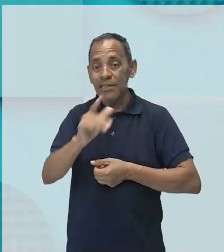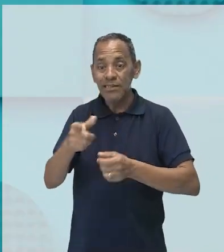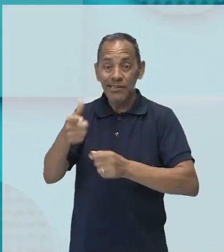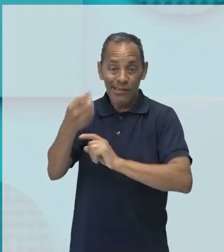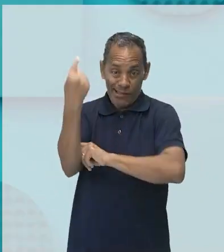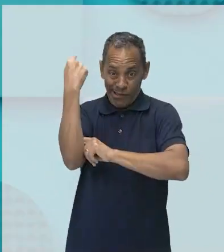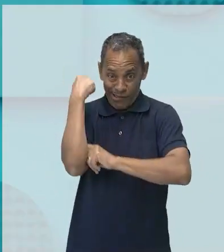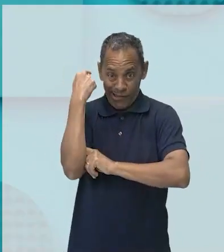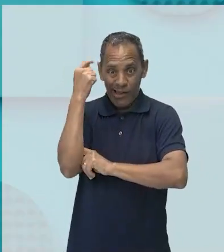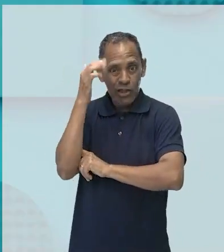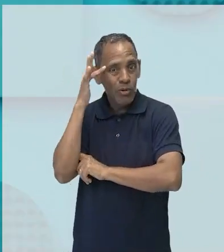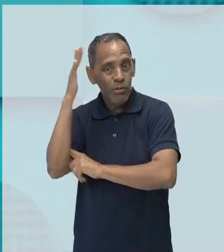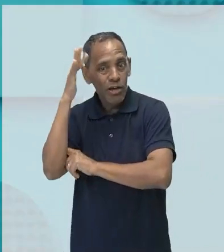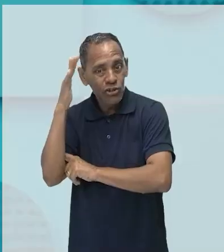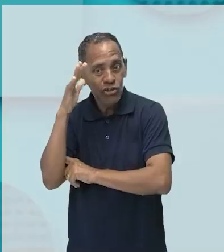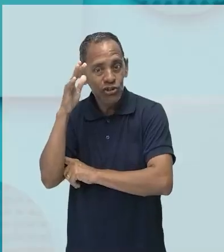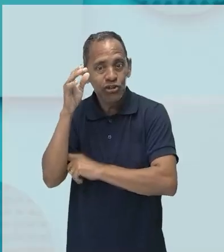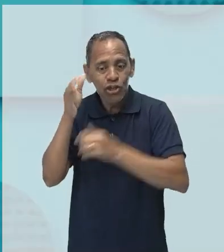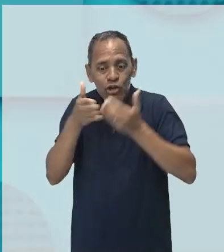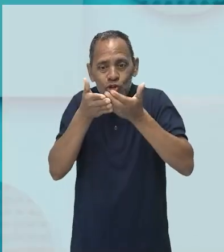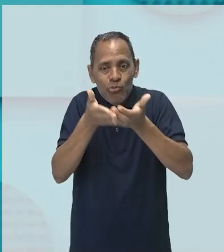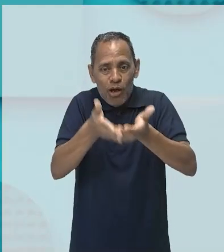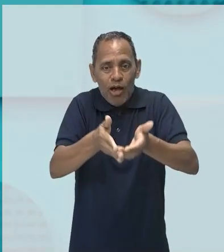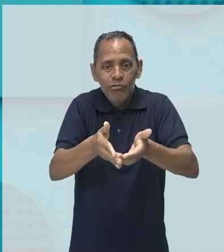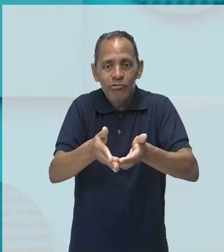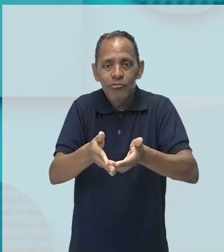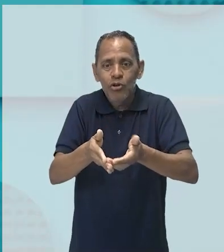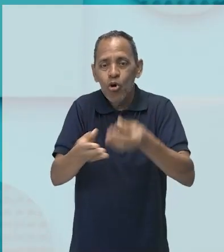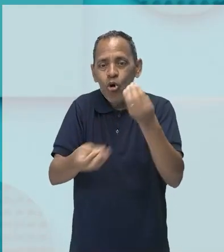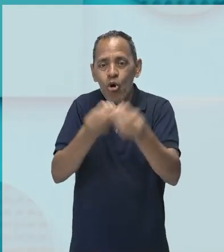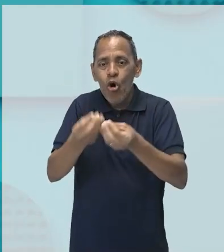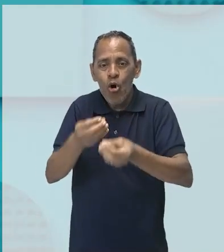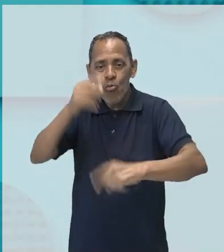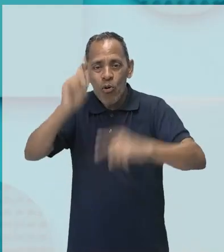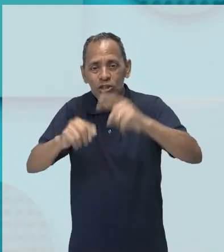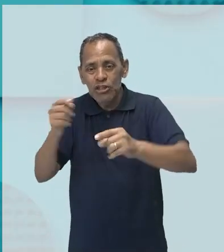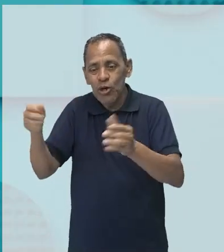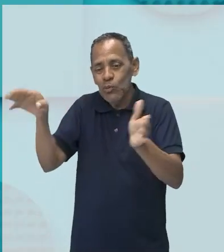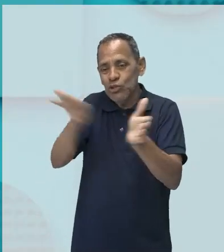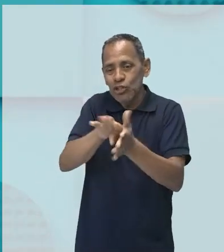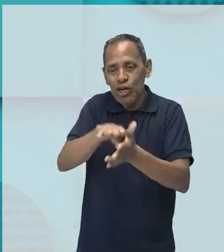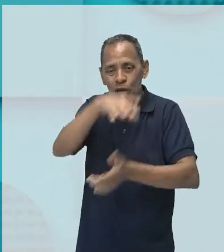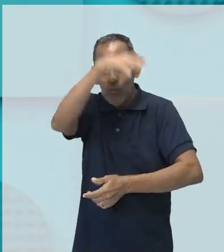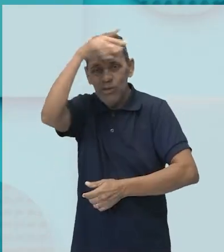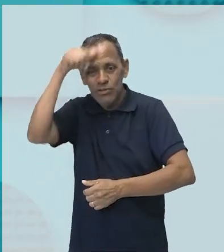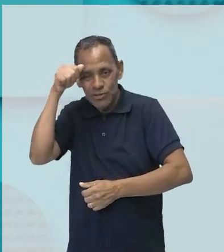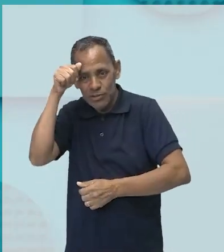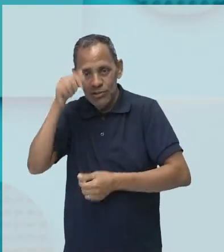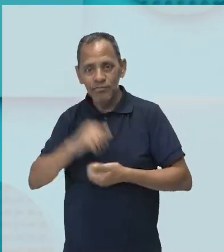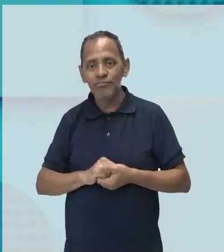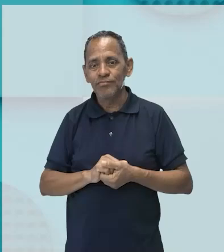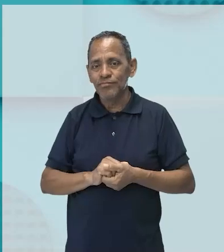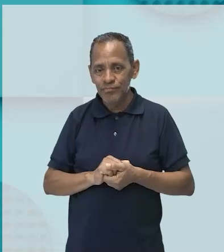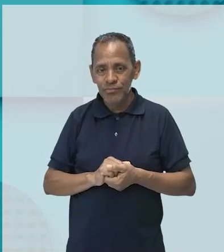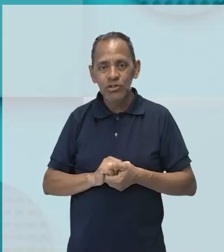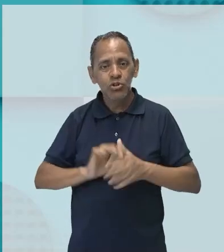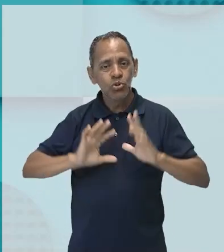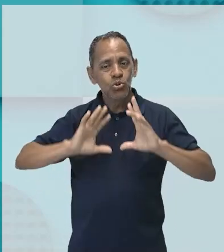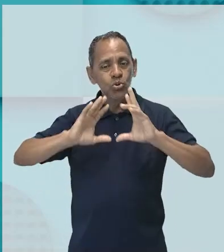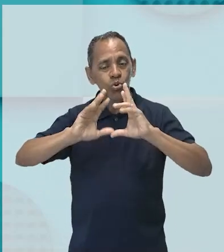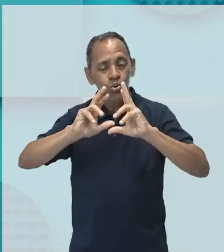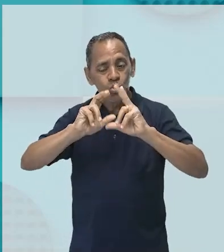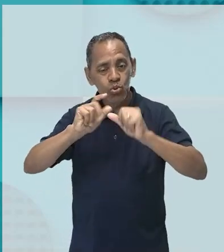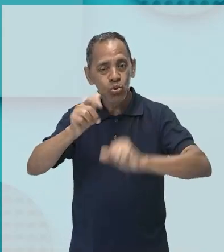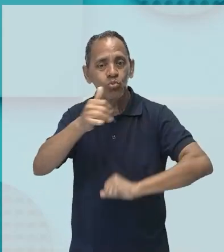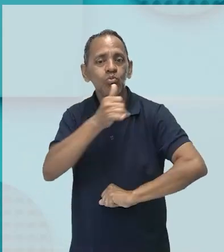de navio, vindo esse material para chegar aqui no Amazonas, certo? Aqui em Manaus. Então, isso tudo